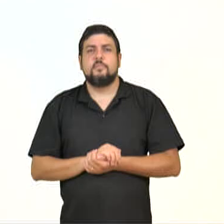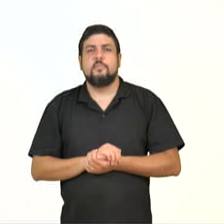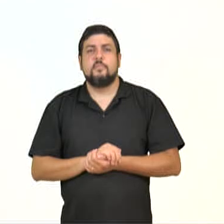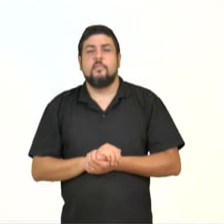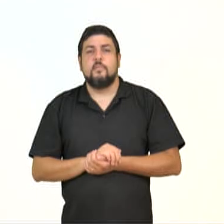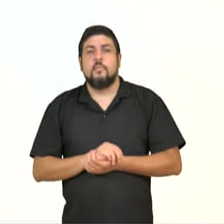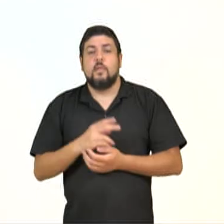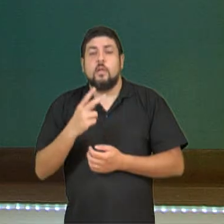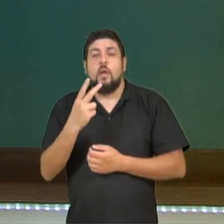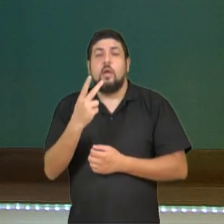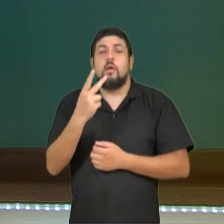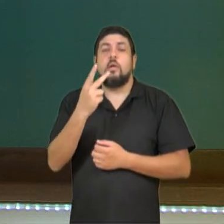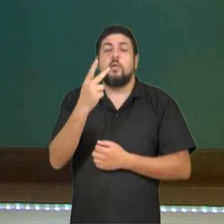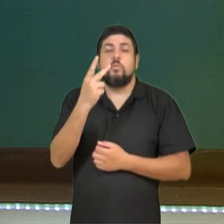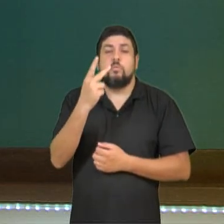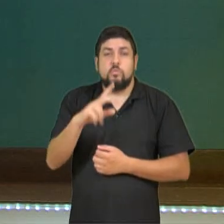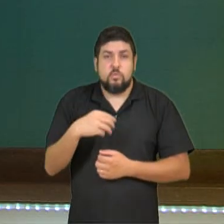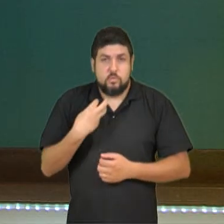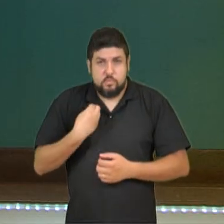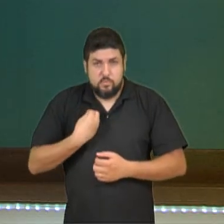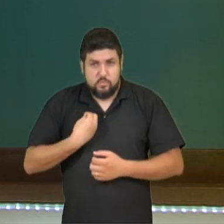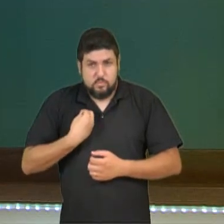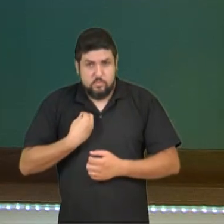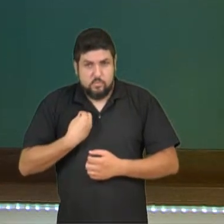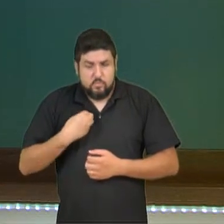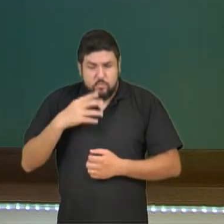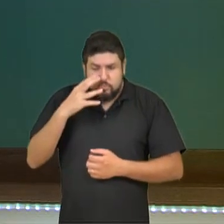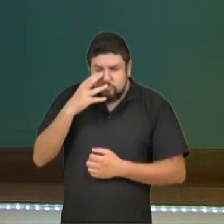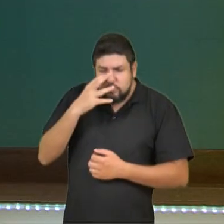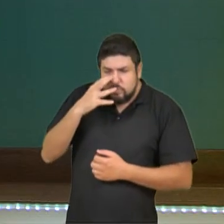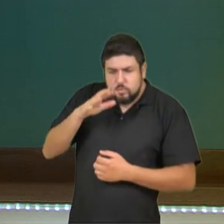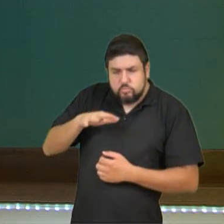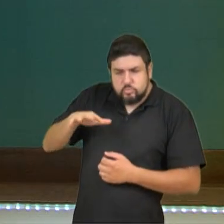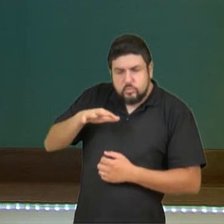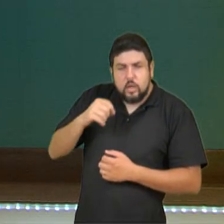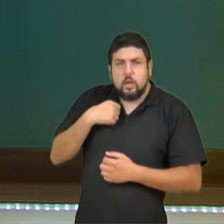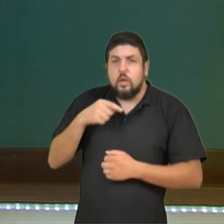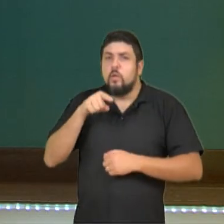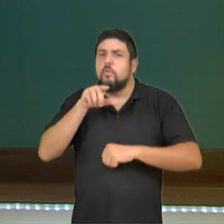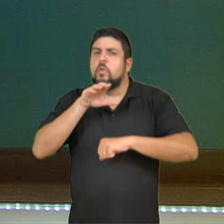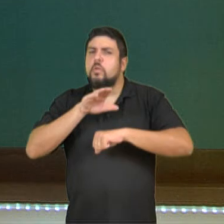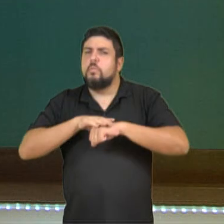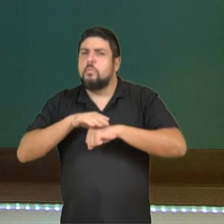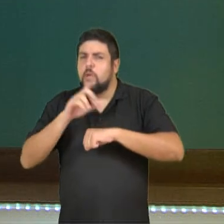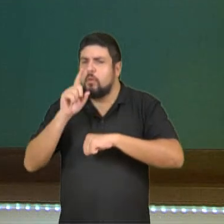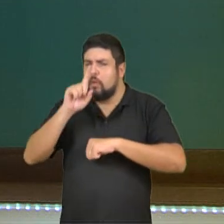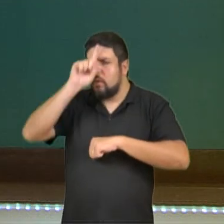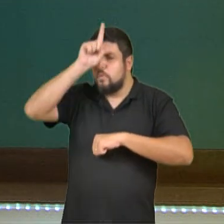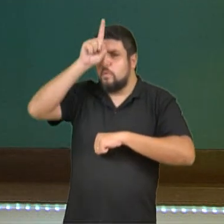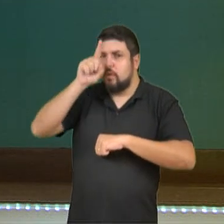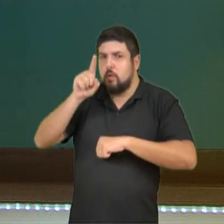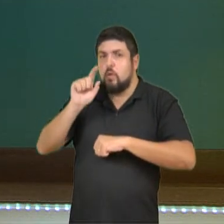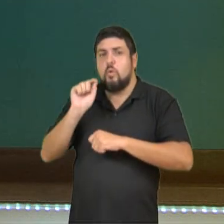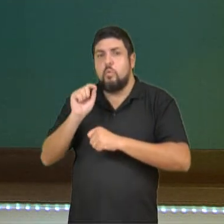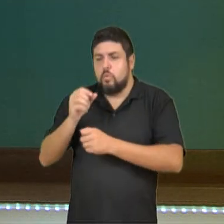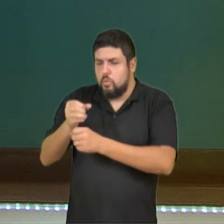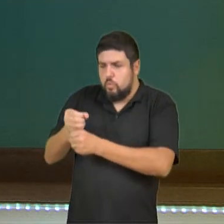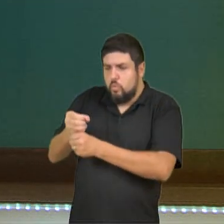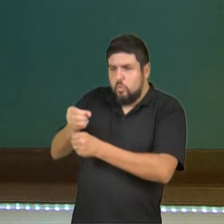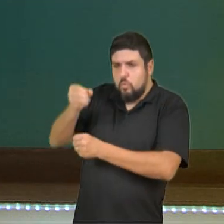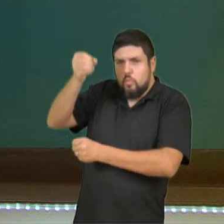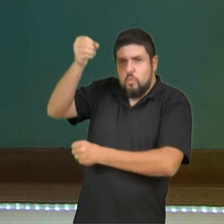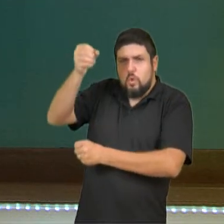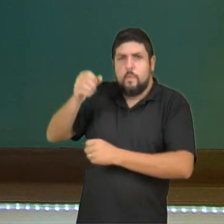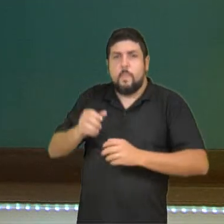sua realidade, você vai inventar um jogo com taco e bola, então tem que ser utilizado o taco e a bola, que possa